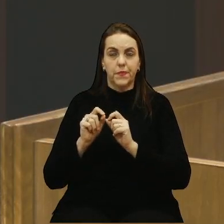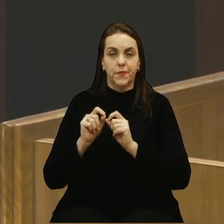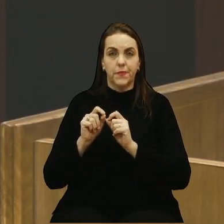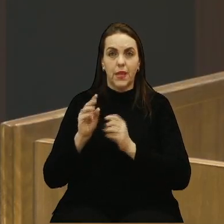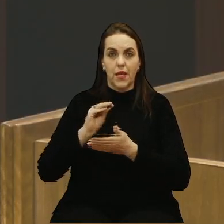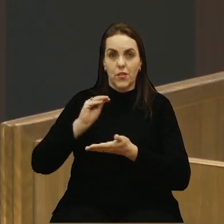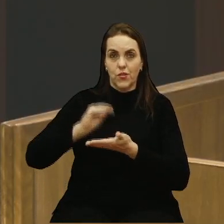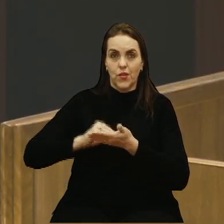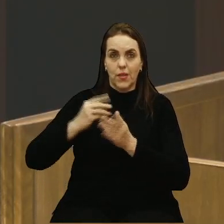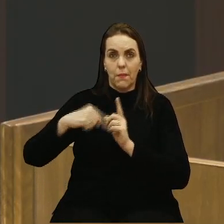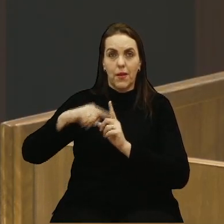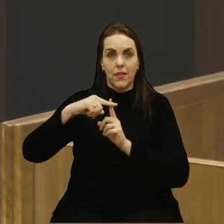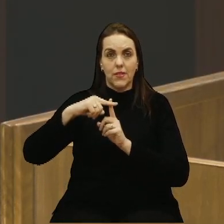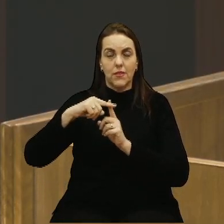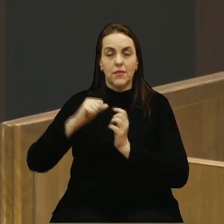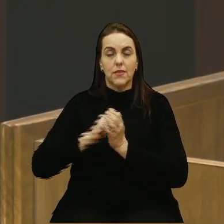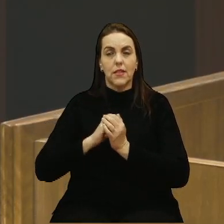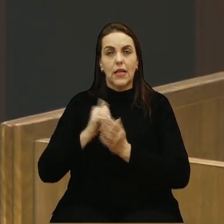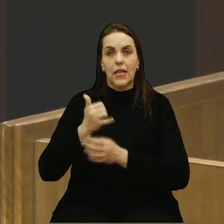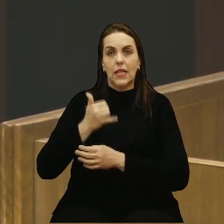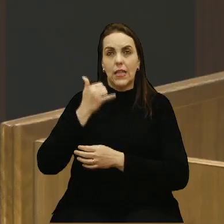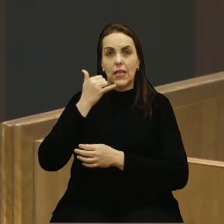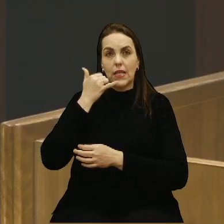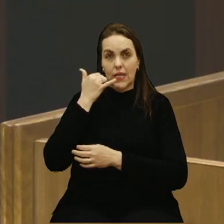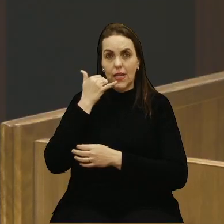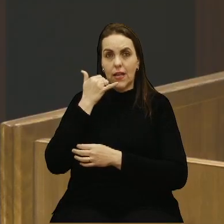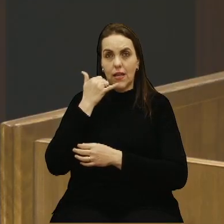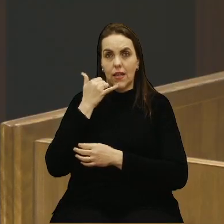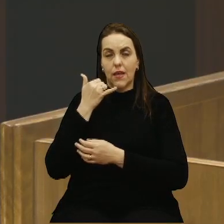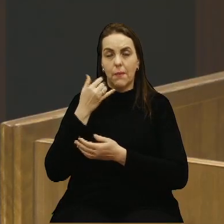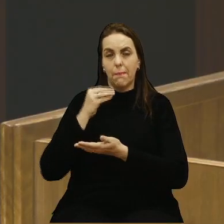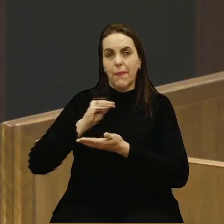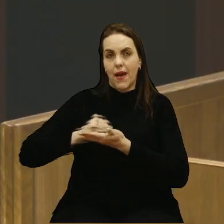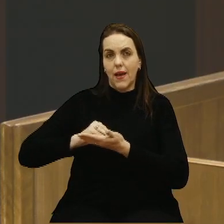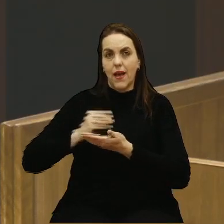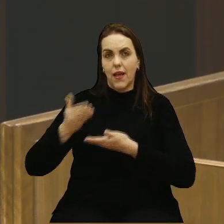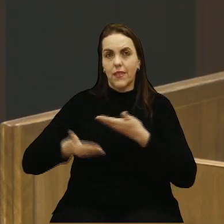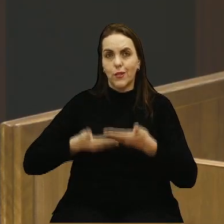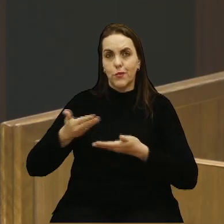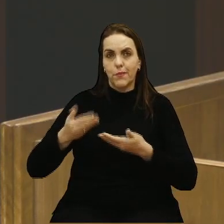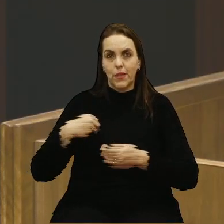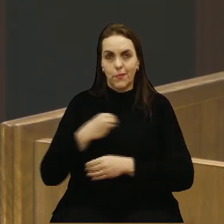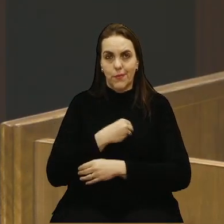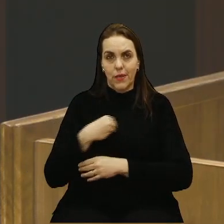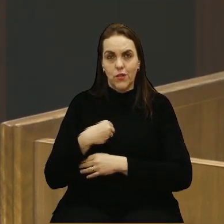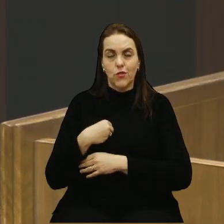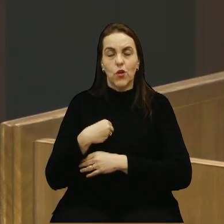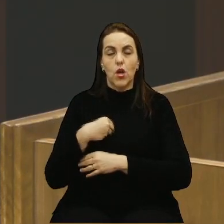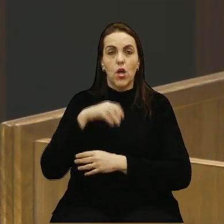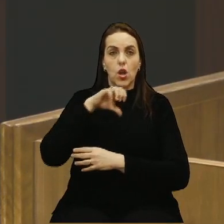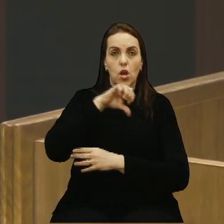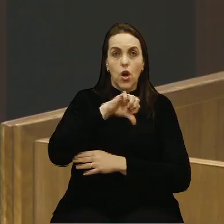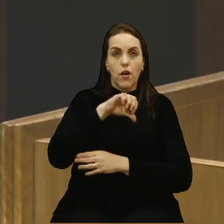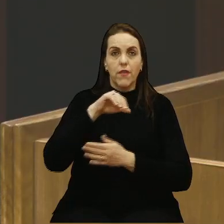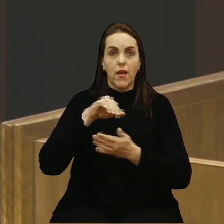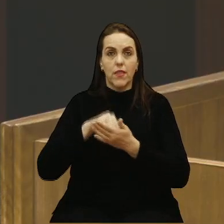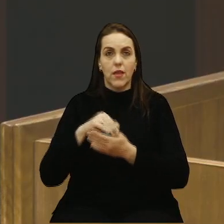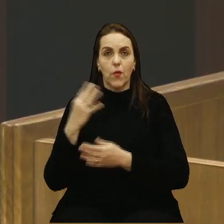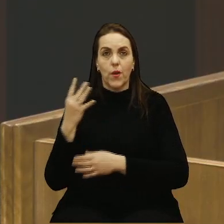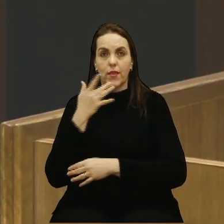Mais, ligue, para fazer agendamento de consulta, ligue no Agenda Mais das 9 às 16